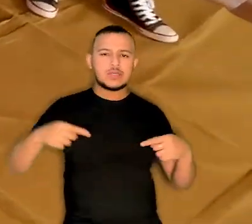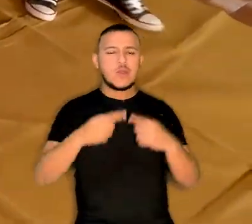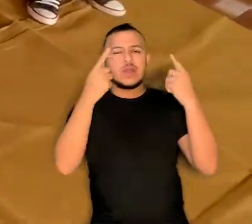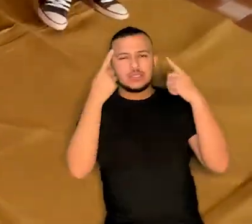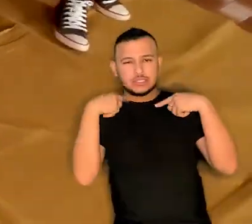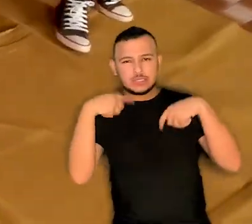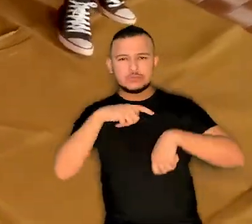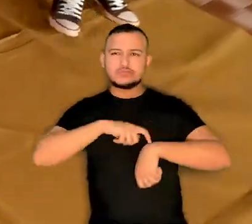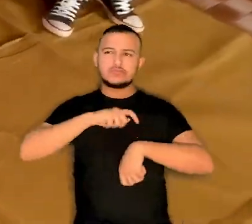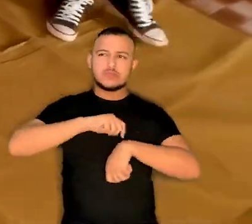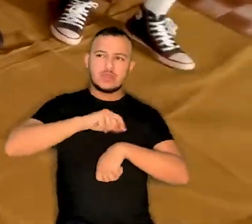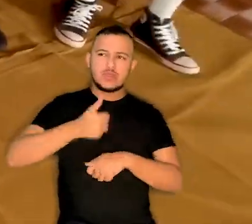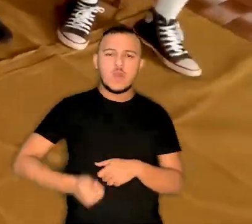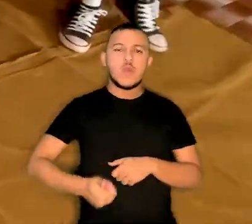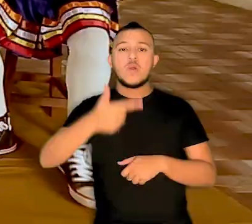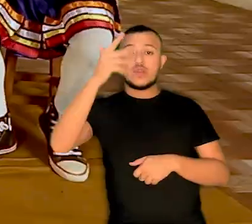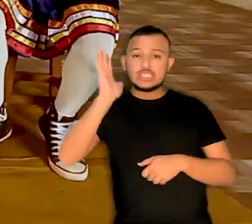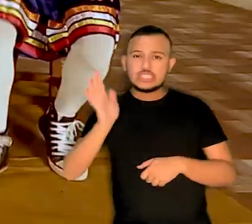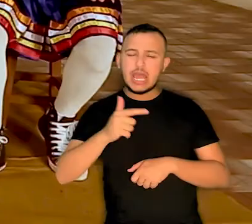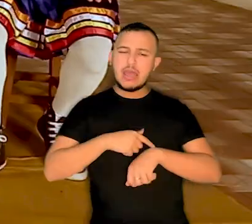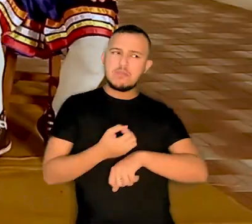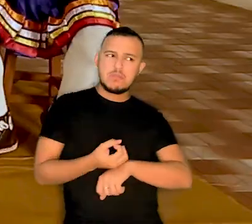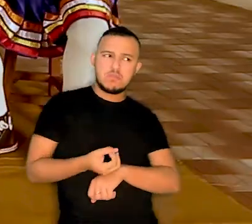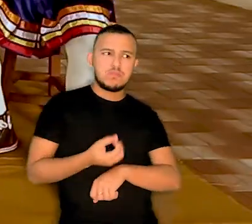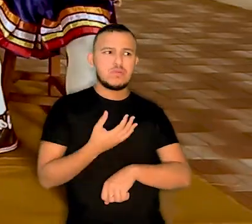12 horas ao relógio tocou.